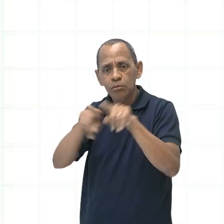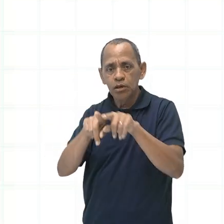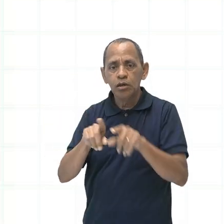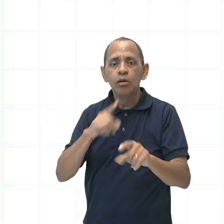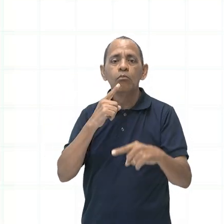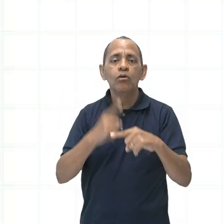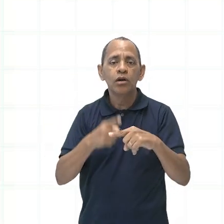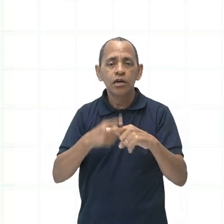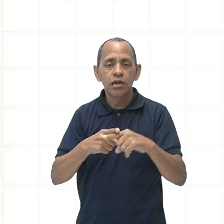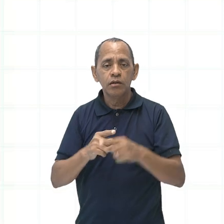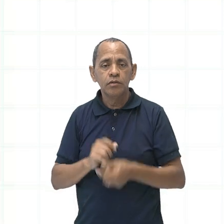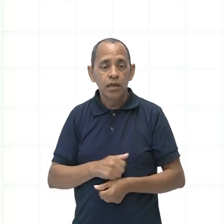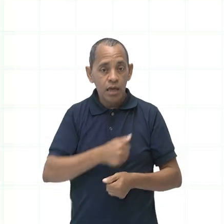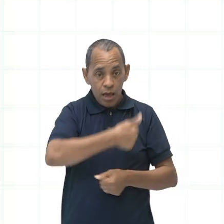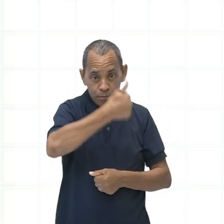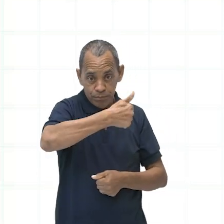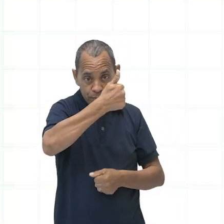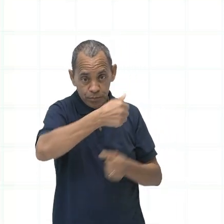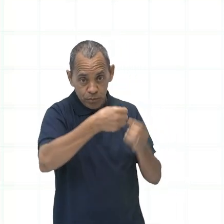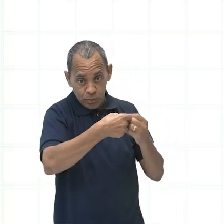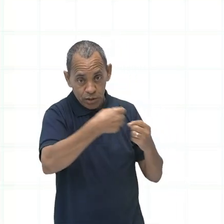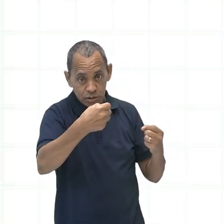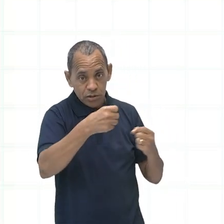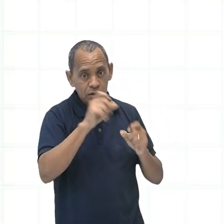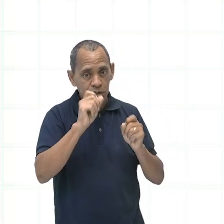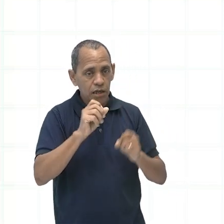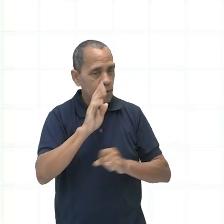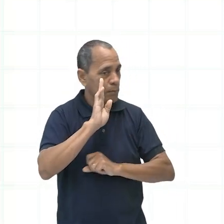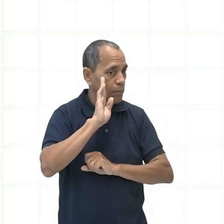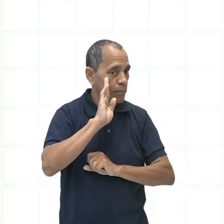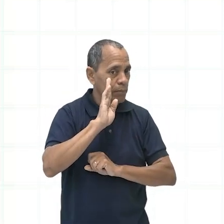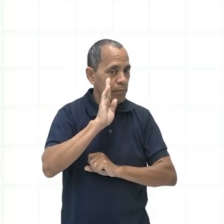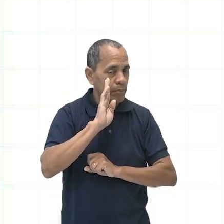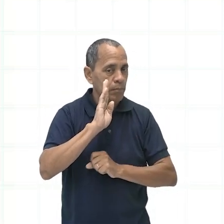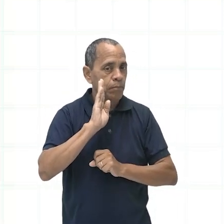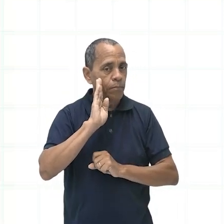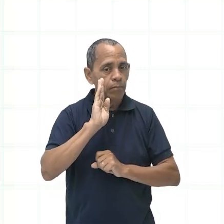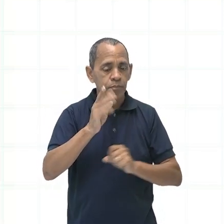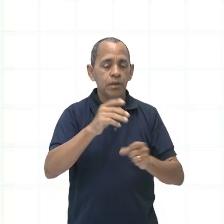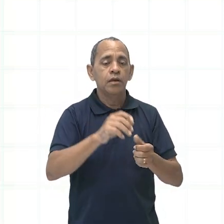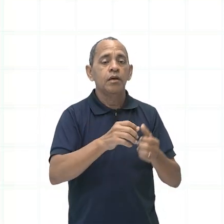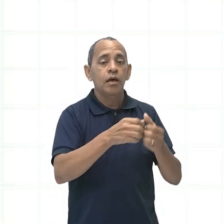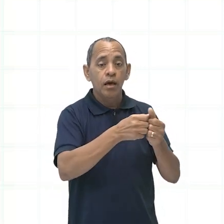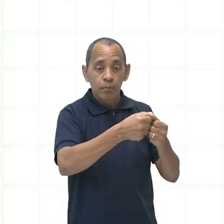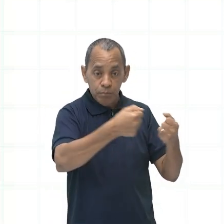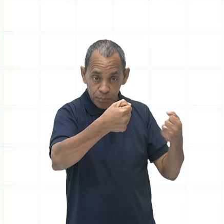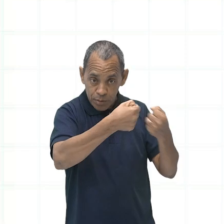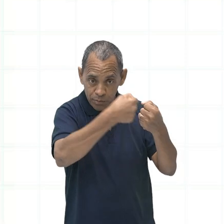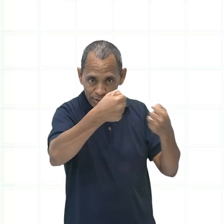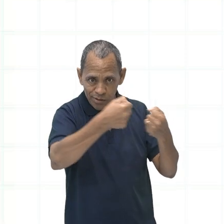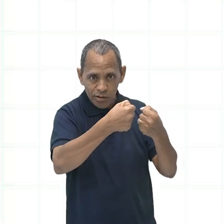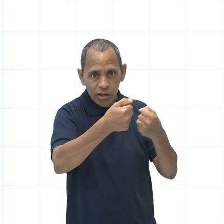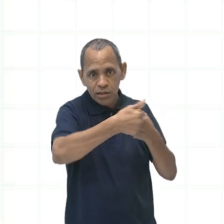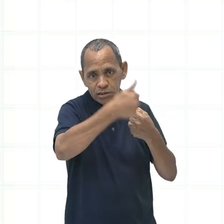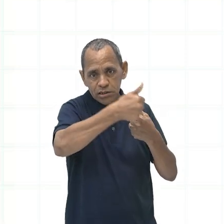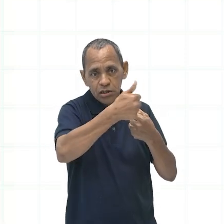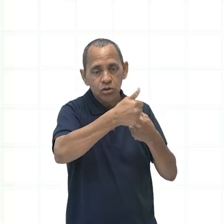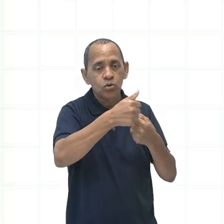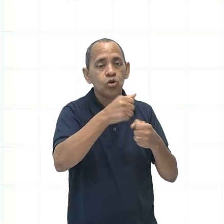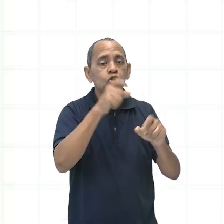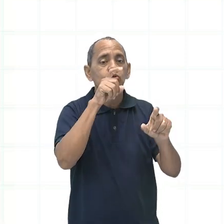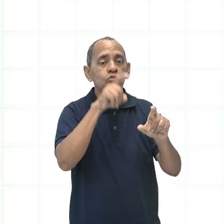por conectivo, tá? A primeira oração que está aqui é a minha oração subordinada. Olha aqui